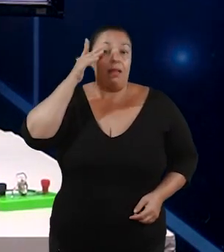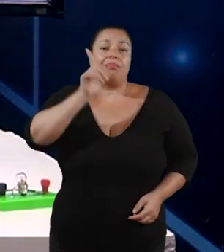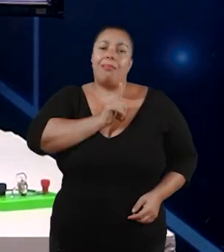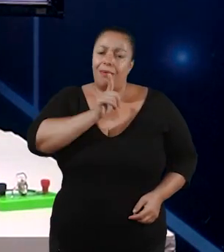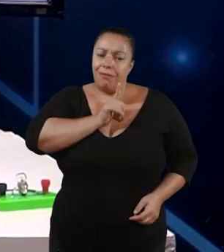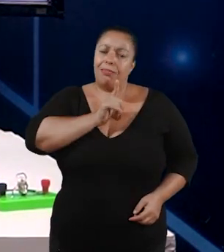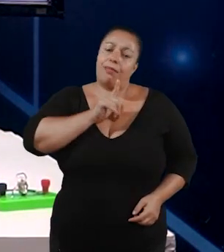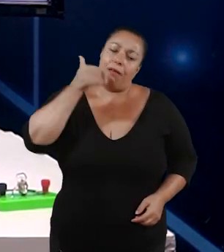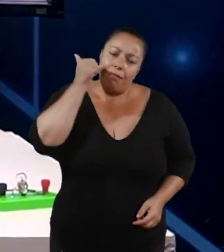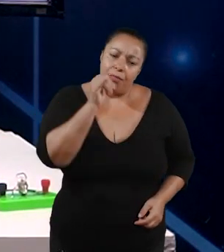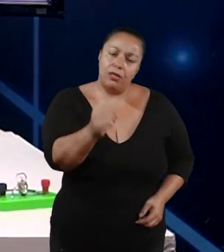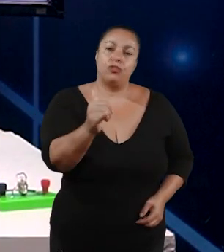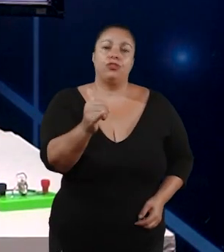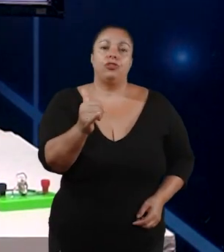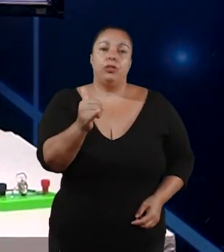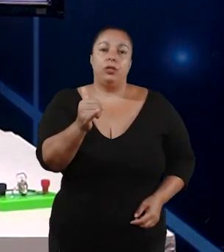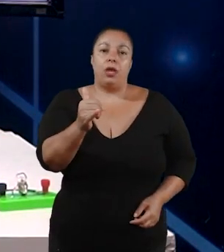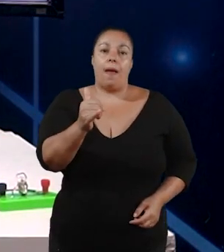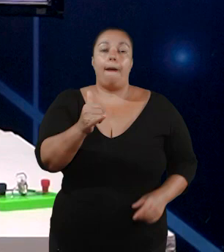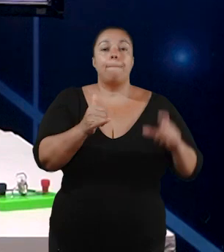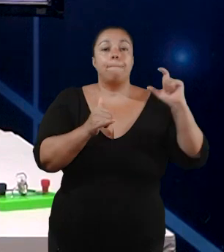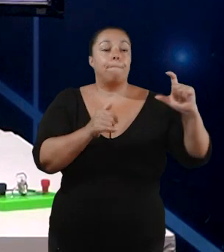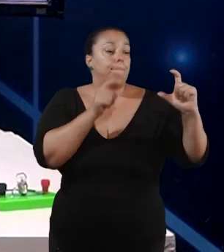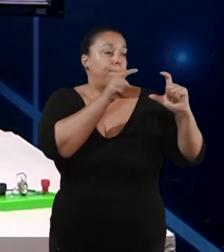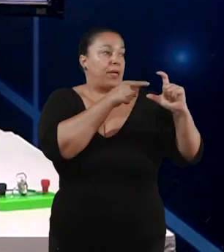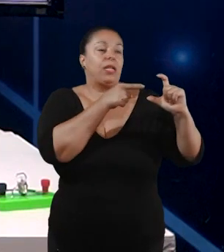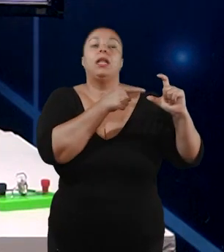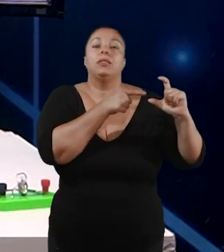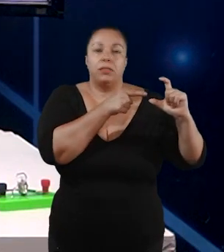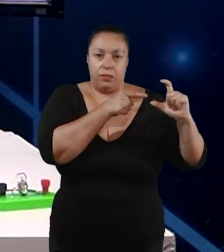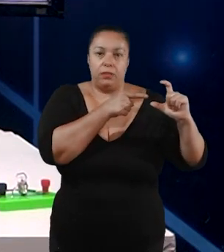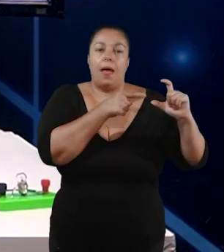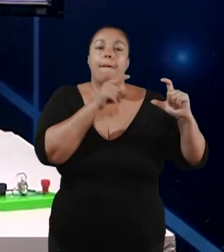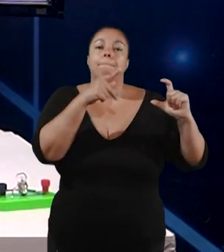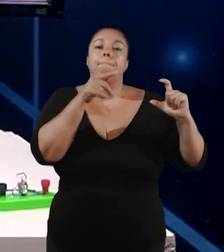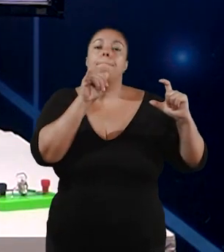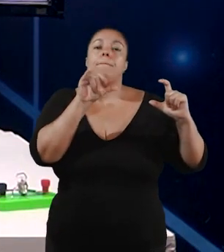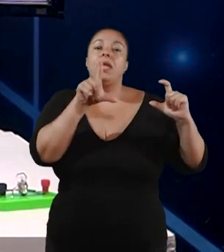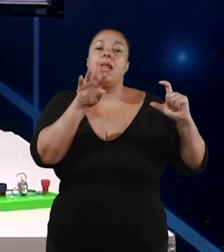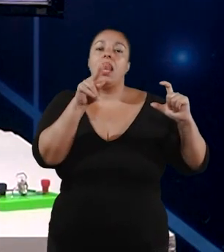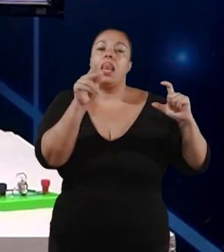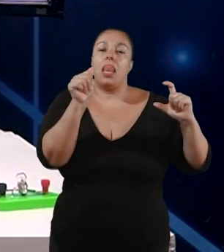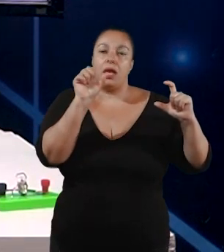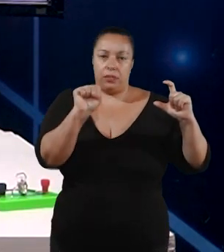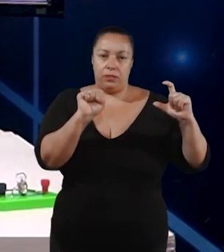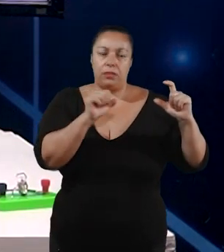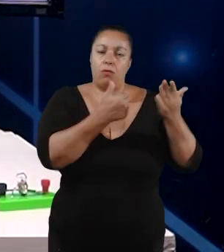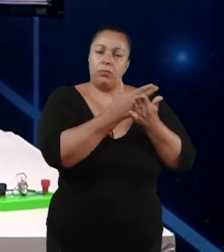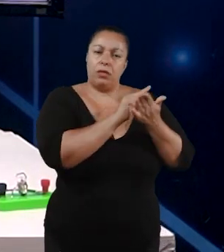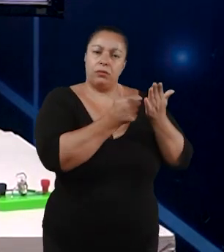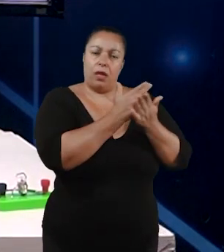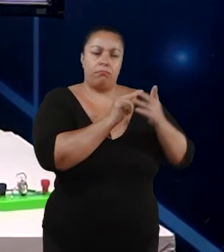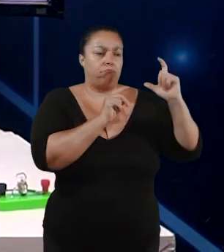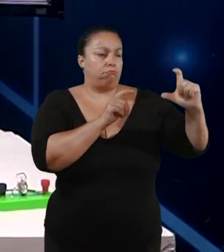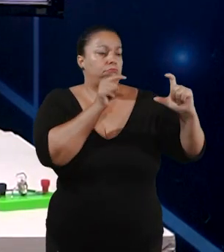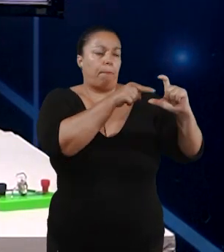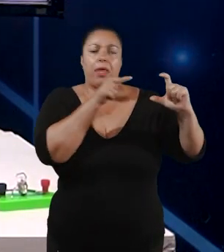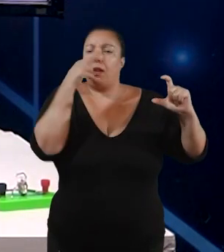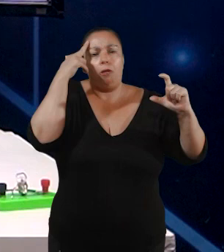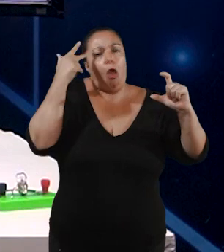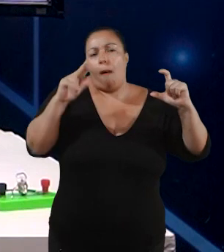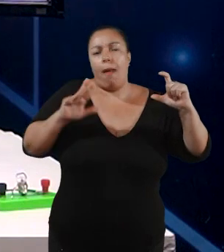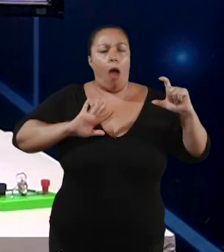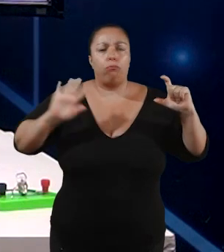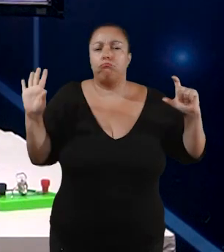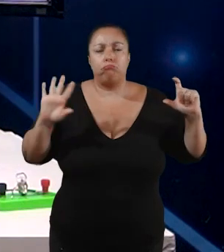Quem que é essa fonte de energia? São as pilhas, né? As pilhas. Então aqui, por exemplo, é o desenho de uma pilha, tá? Uma pilha comum que a